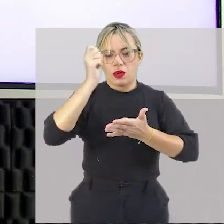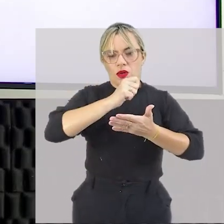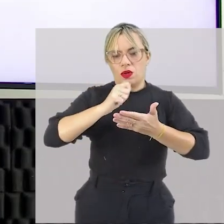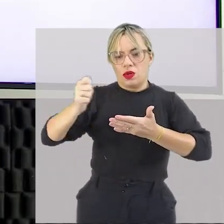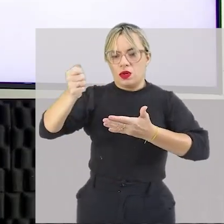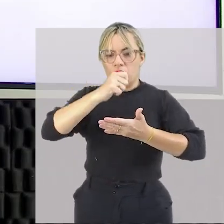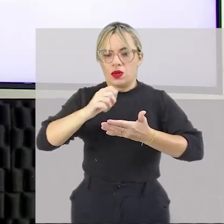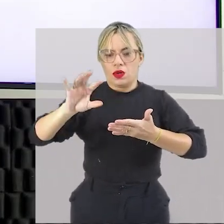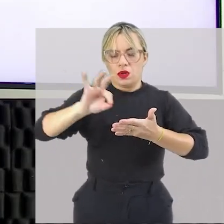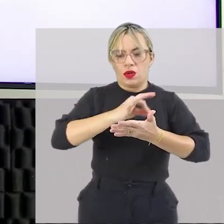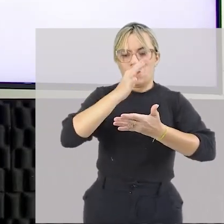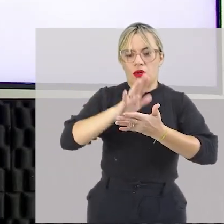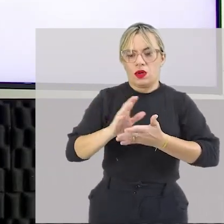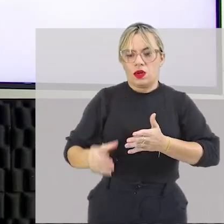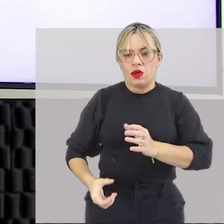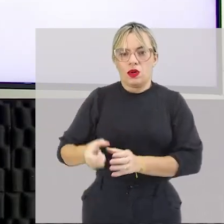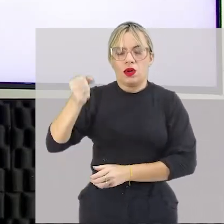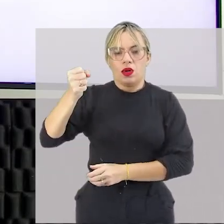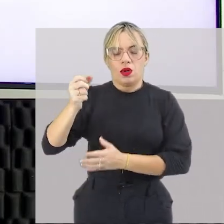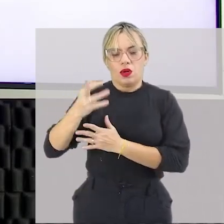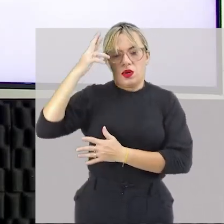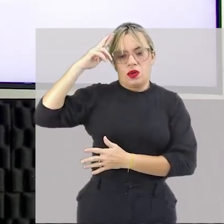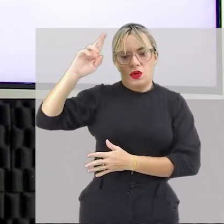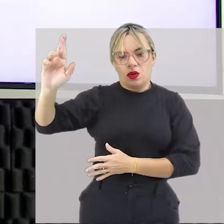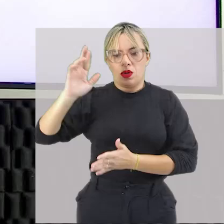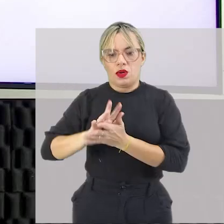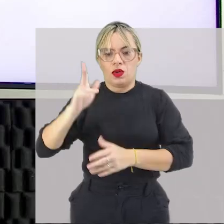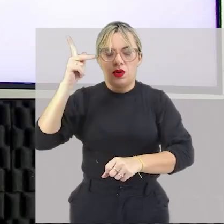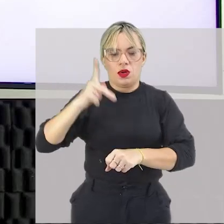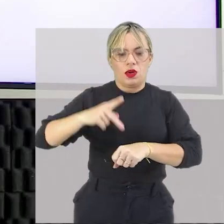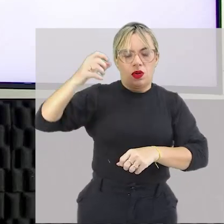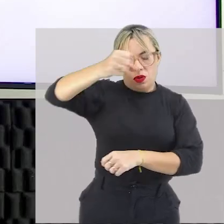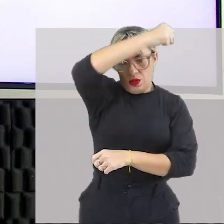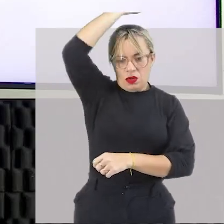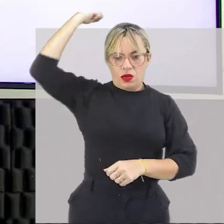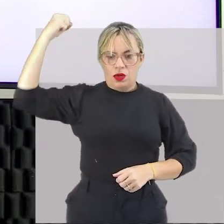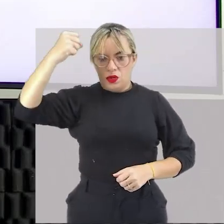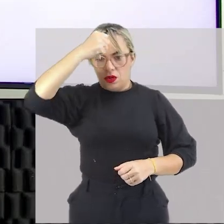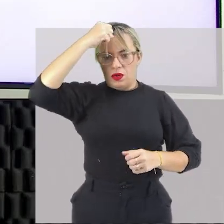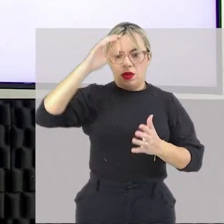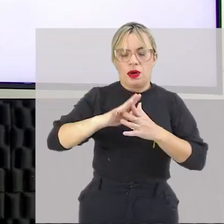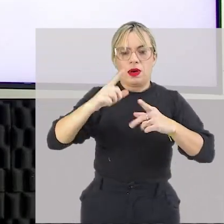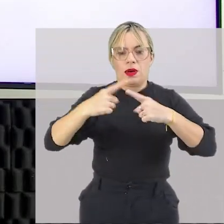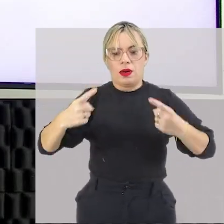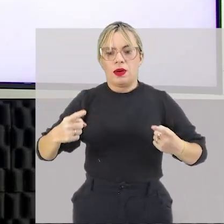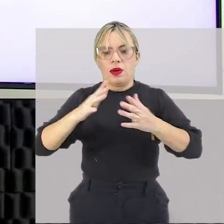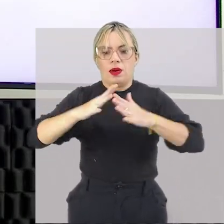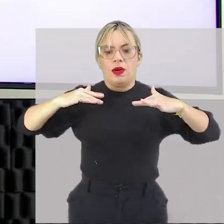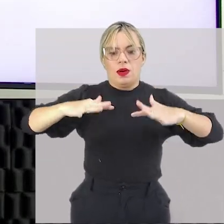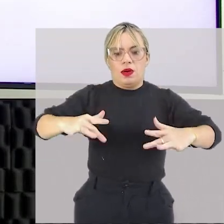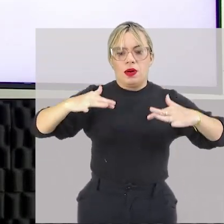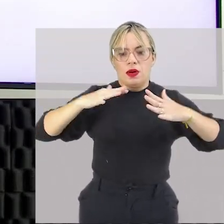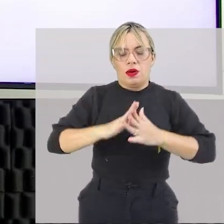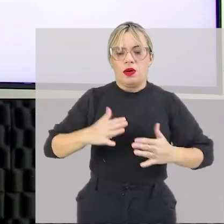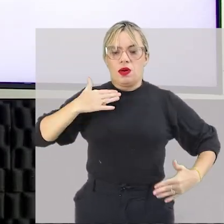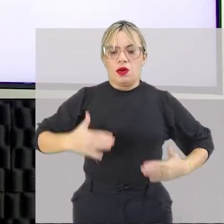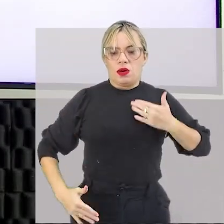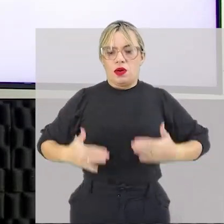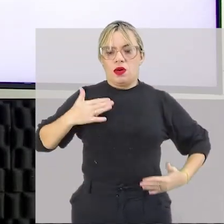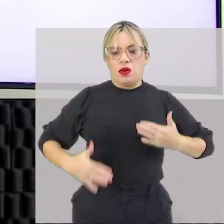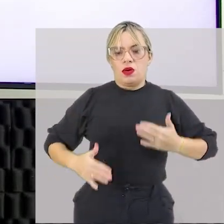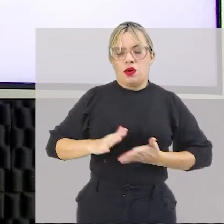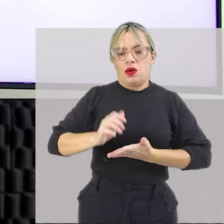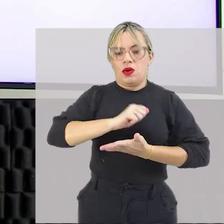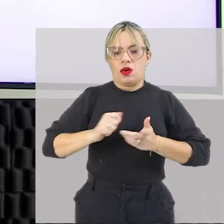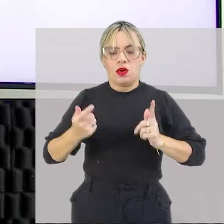chefe ou em pedras sagradas, mas sobretudo movimentos do corpo humano, inscritos num gestual